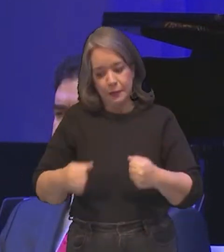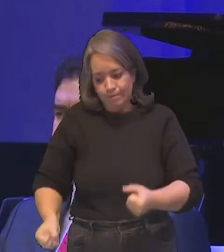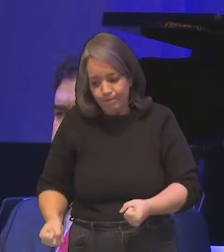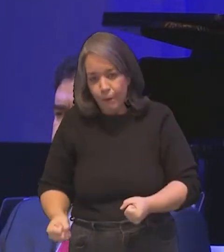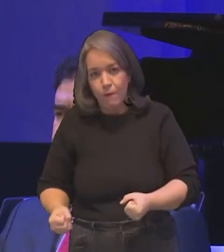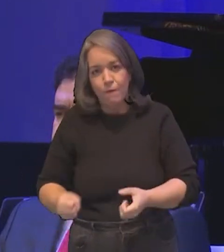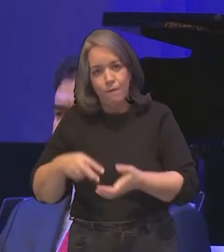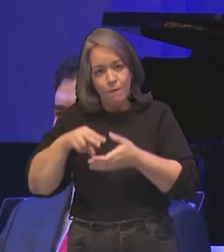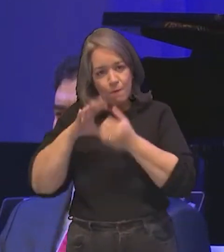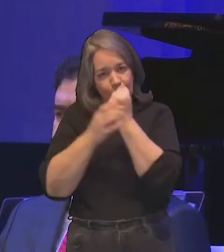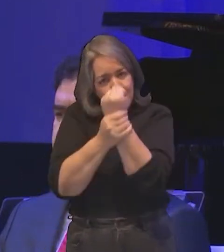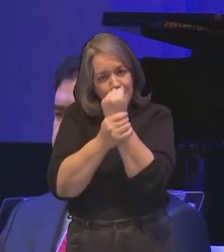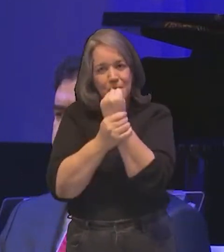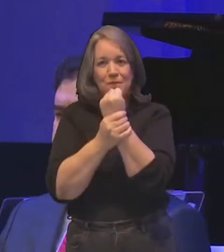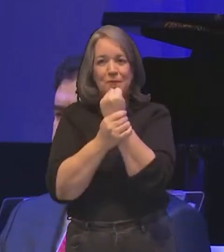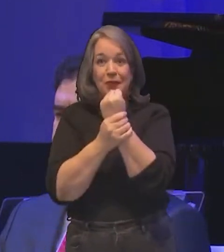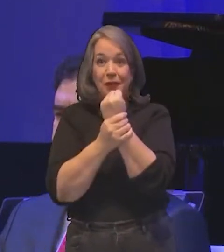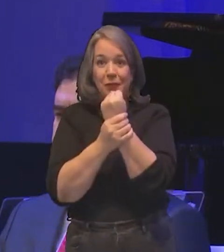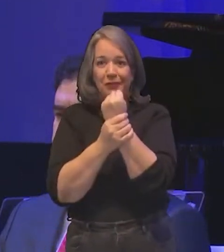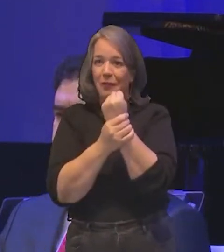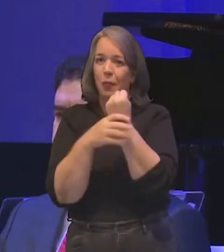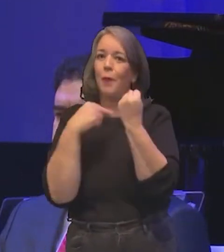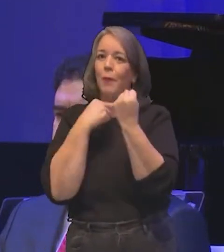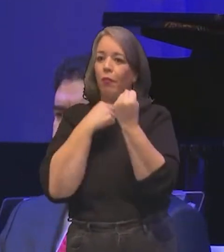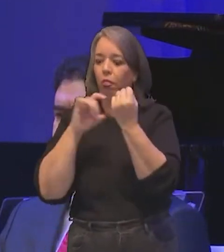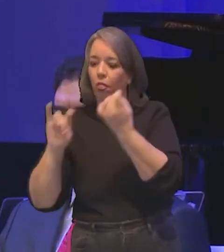nossos irmãos que têm dificuldades.